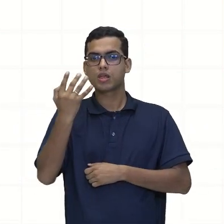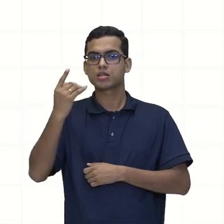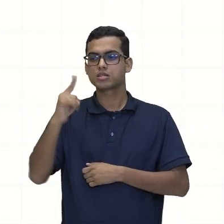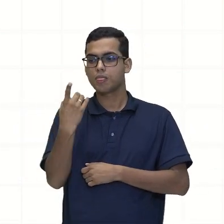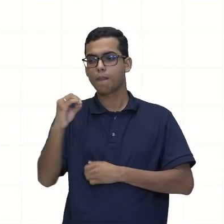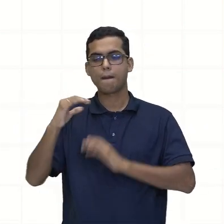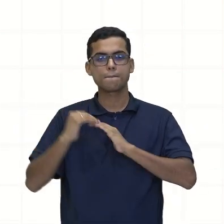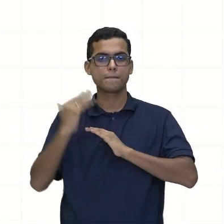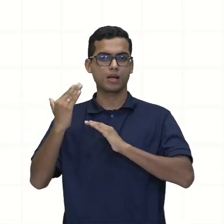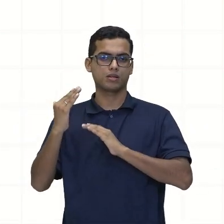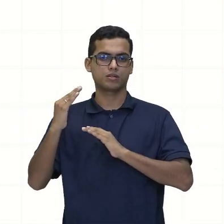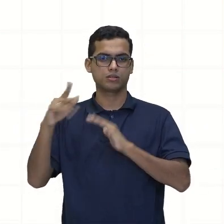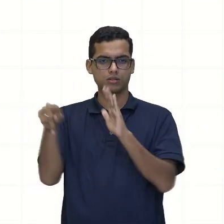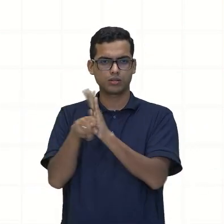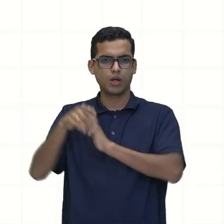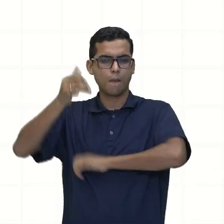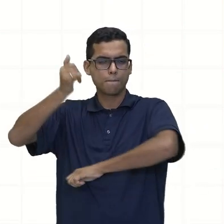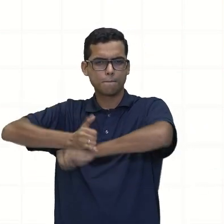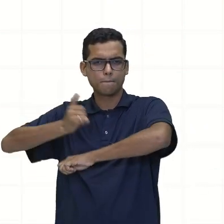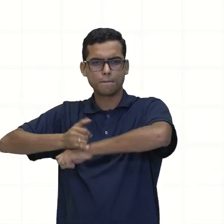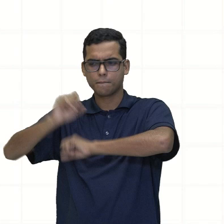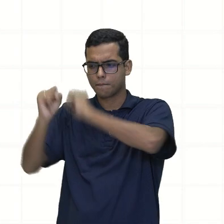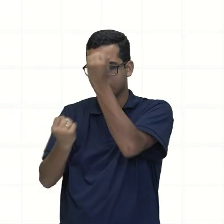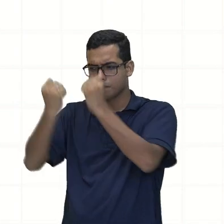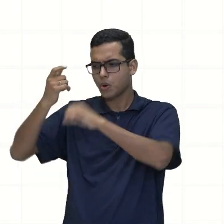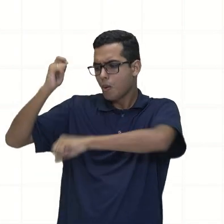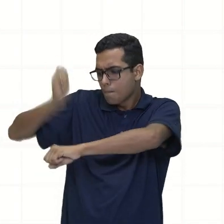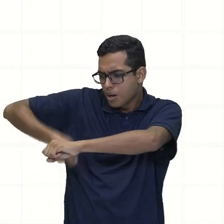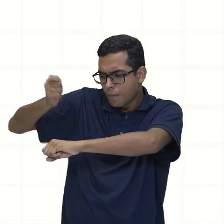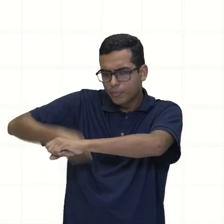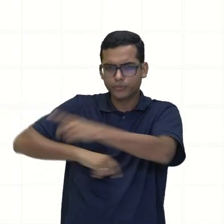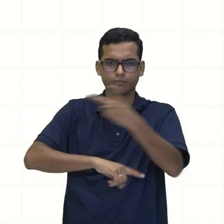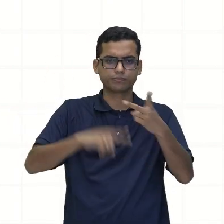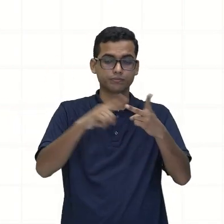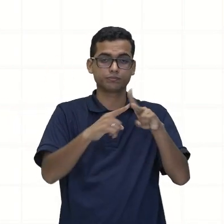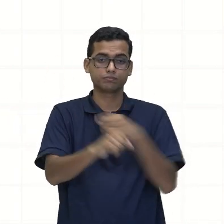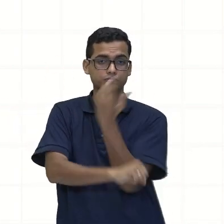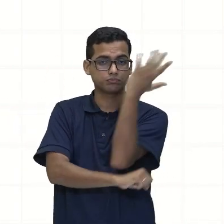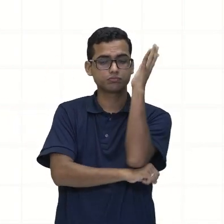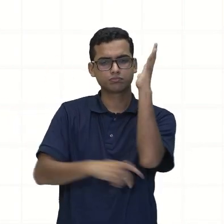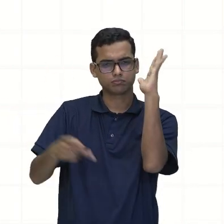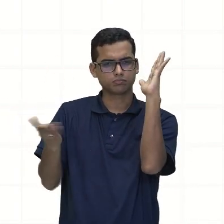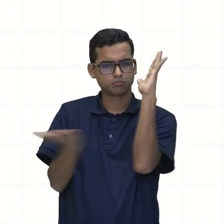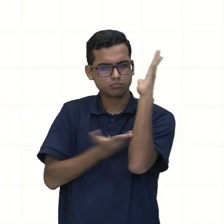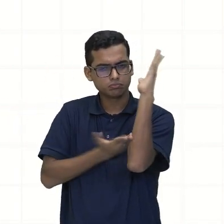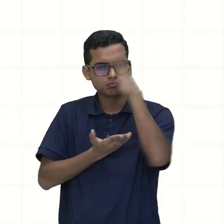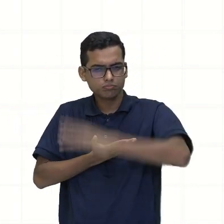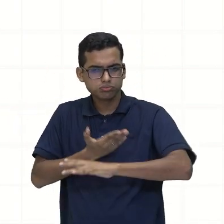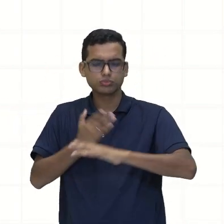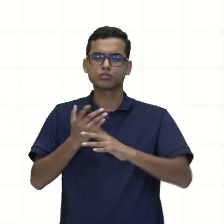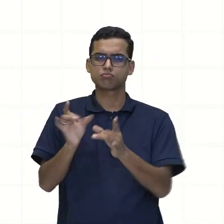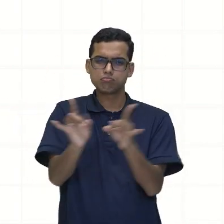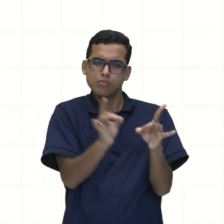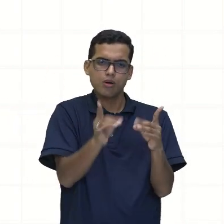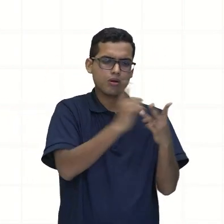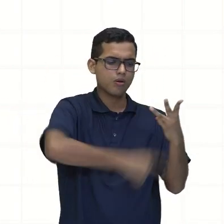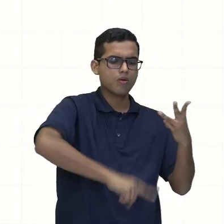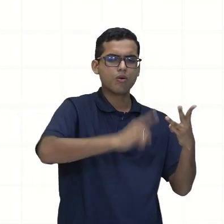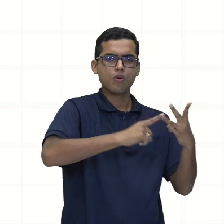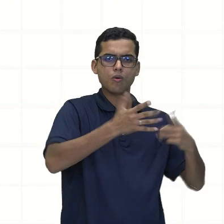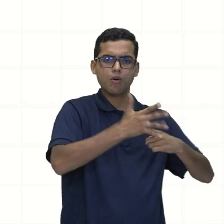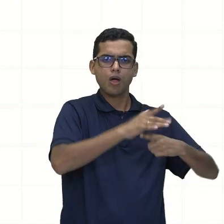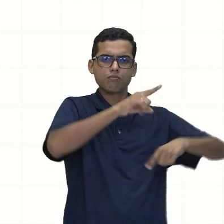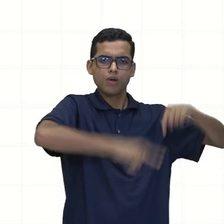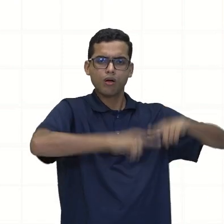seja metalúrgica, seja de madeira ou seja de máquinas e equipamentos. Aí observem que, por exemplo,